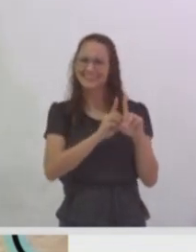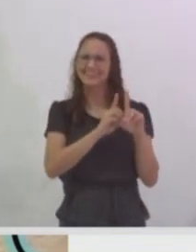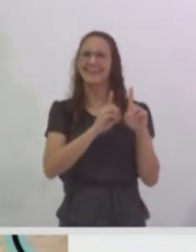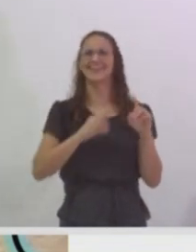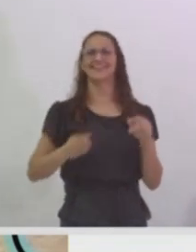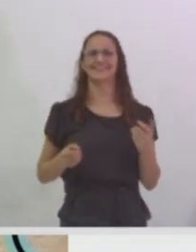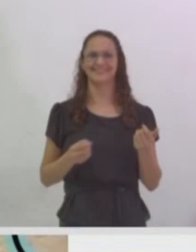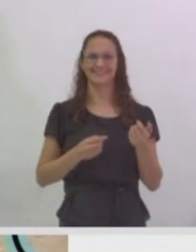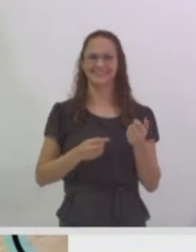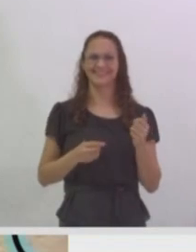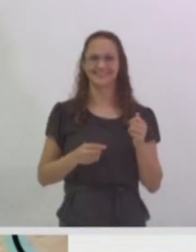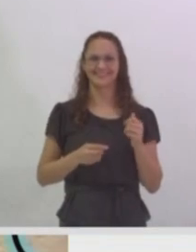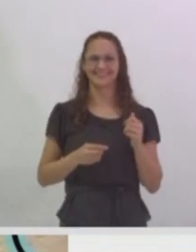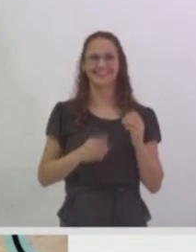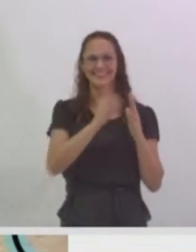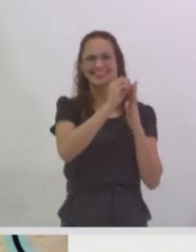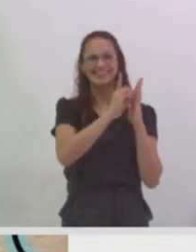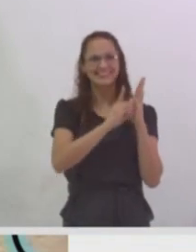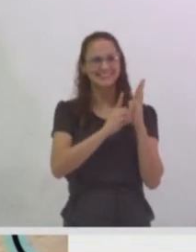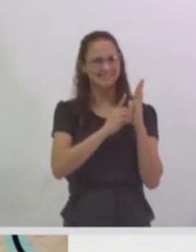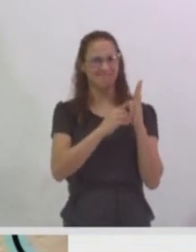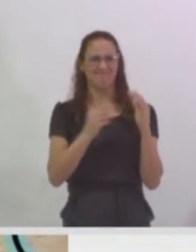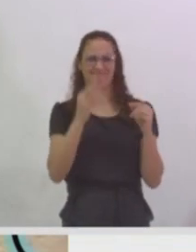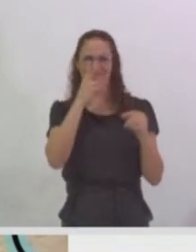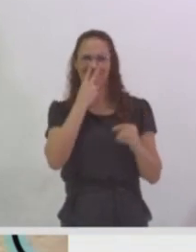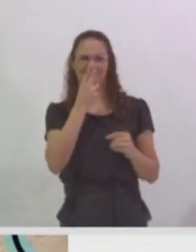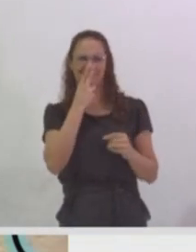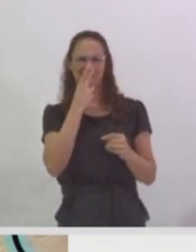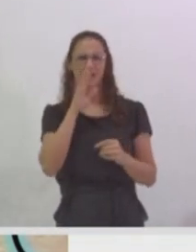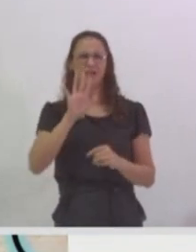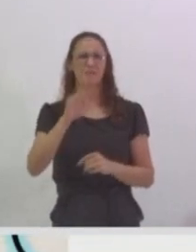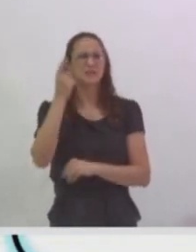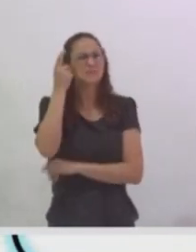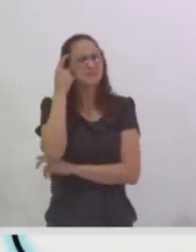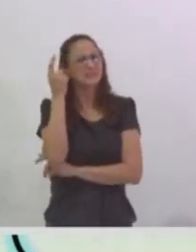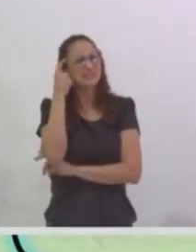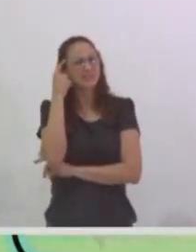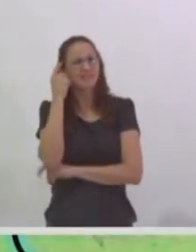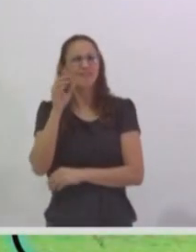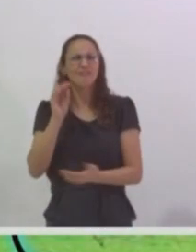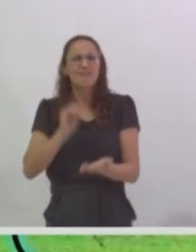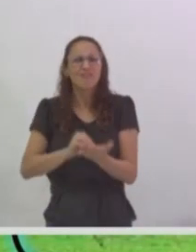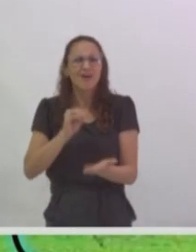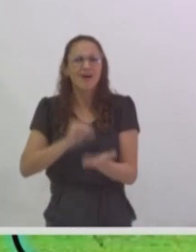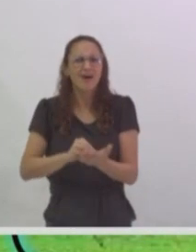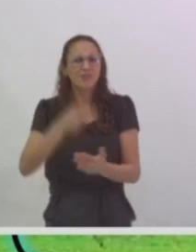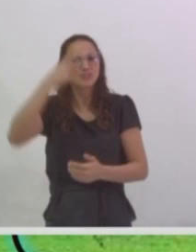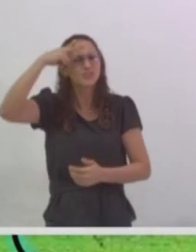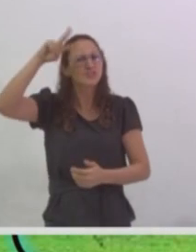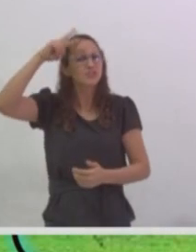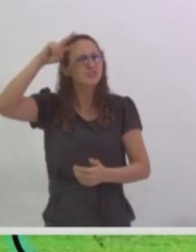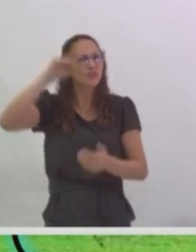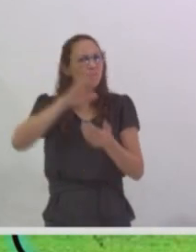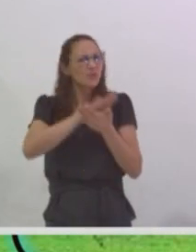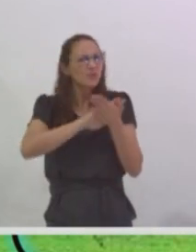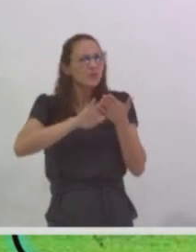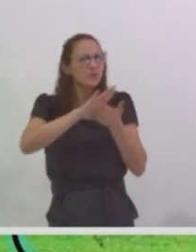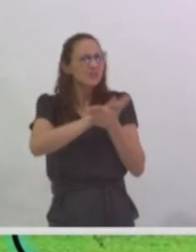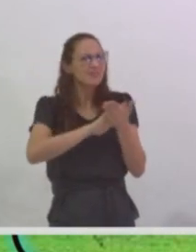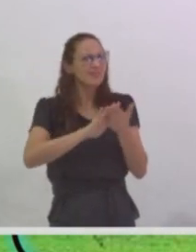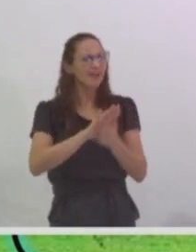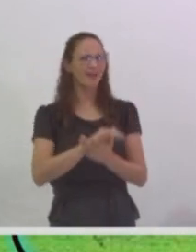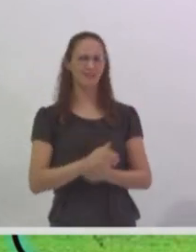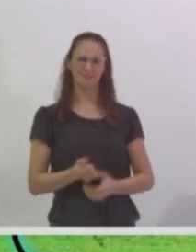pensando: e a história? Nada de história. Ele sentou, fez uma reflexão. Ele percebeu